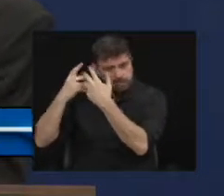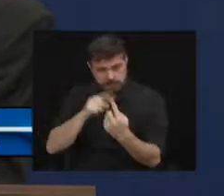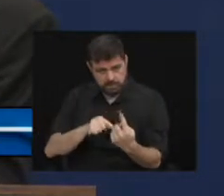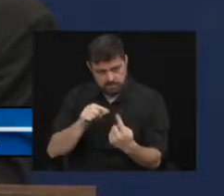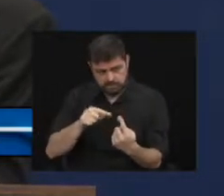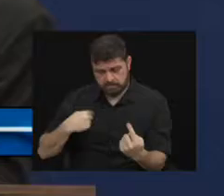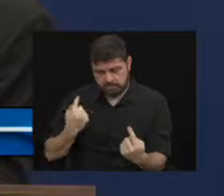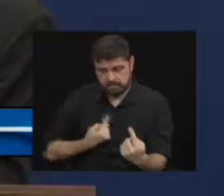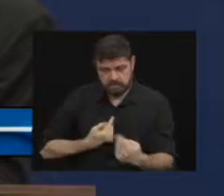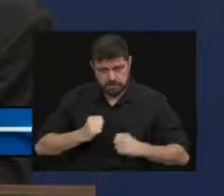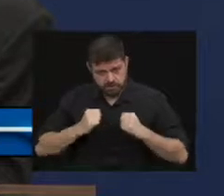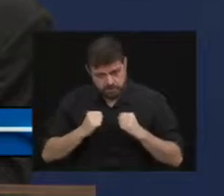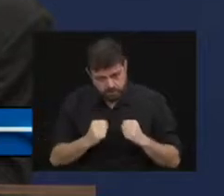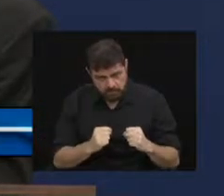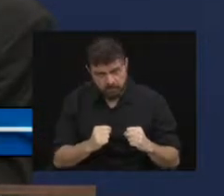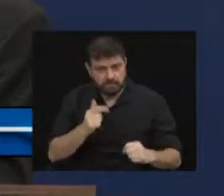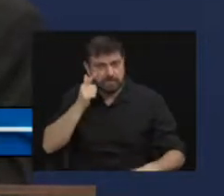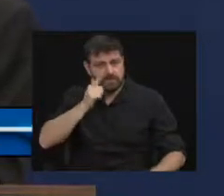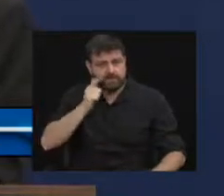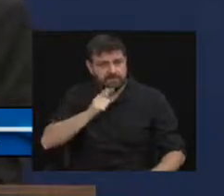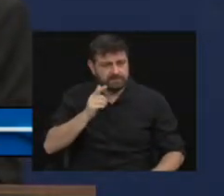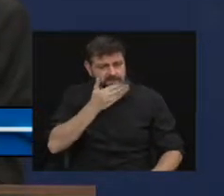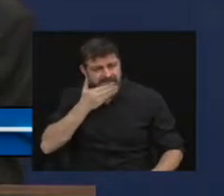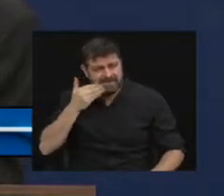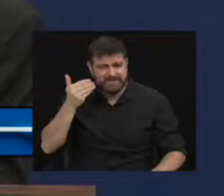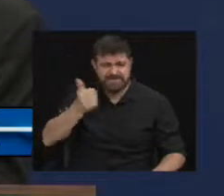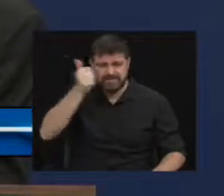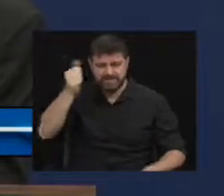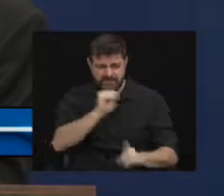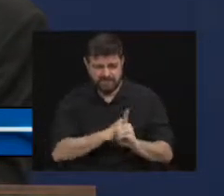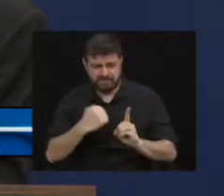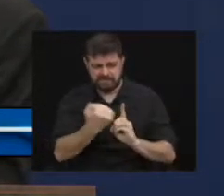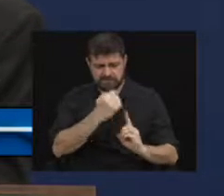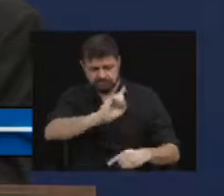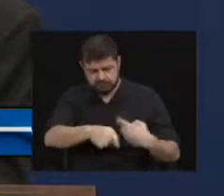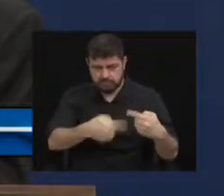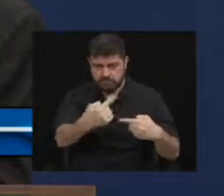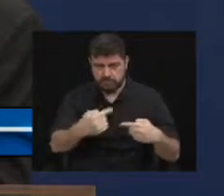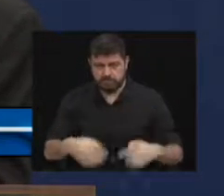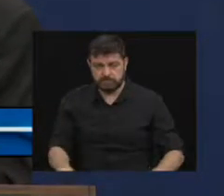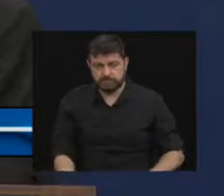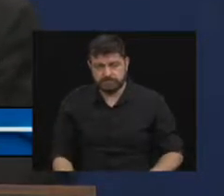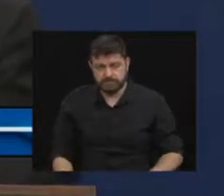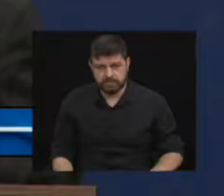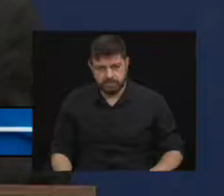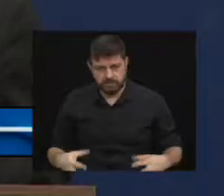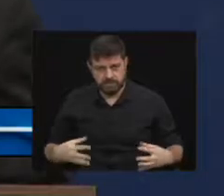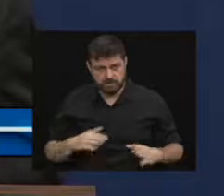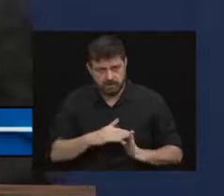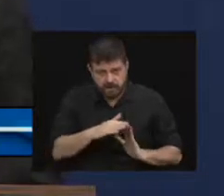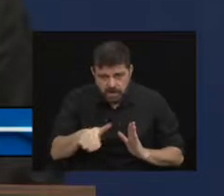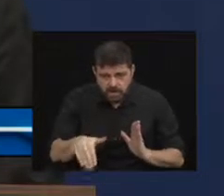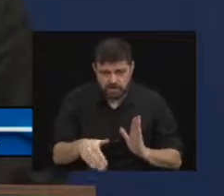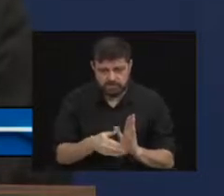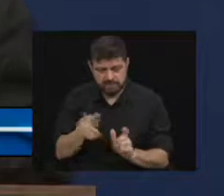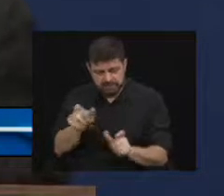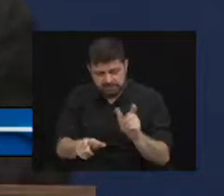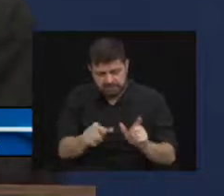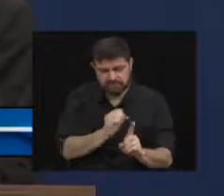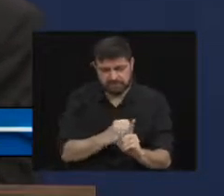exercer essa prática democrática. A democracia talvez não seja o melhor do sistema,